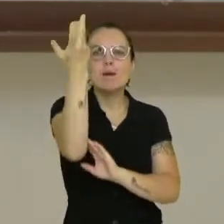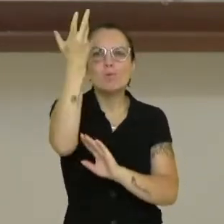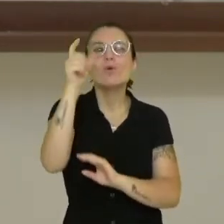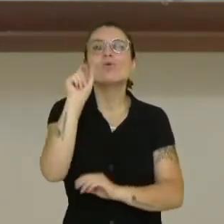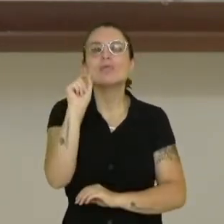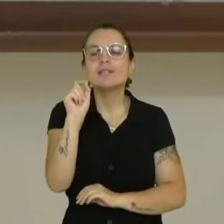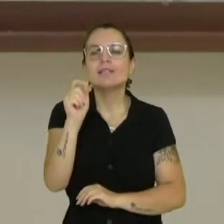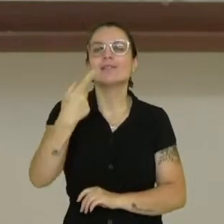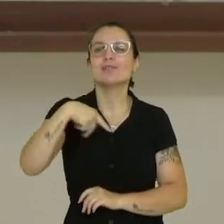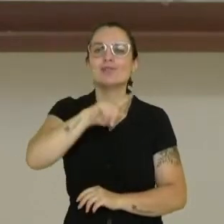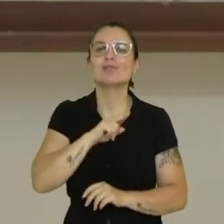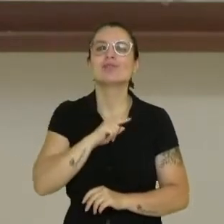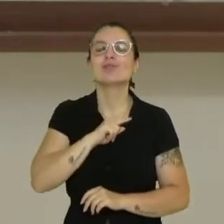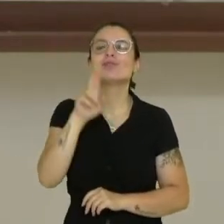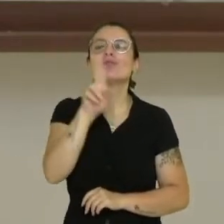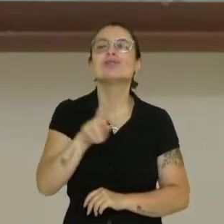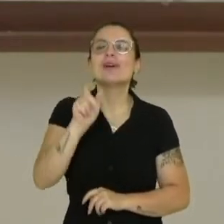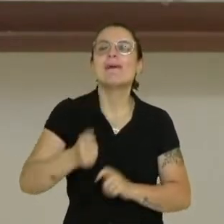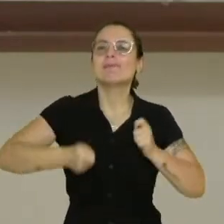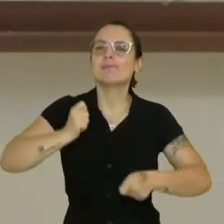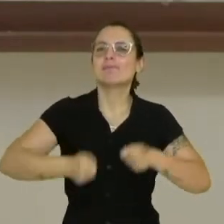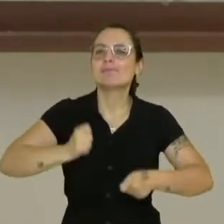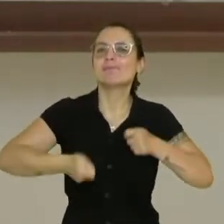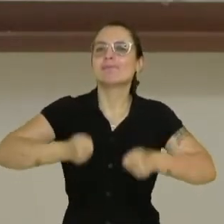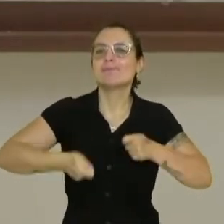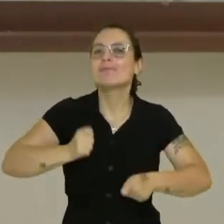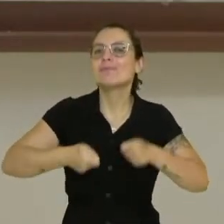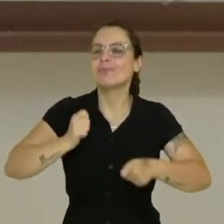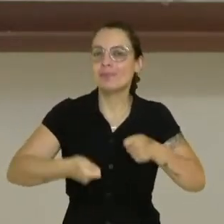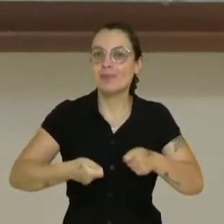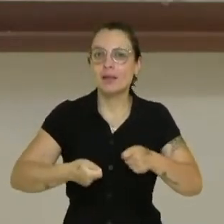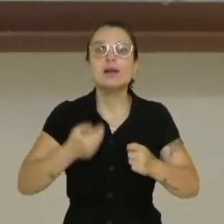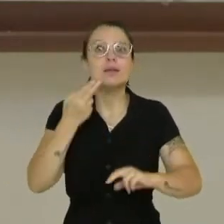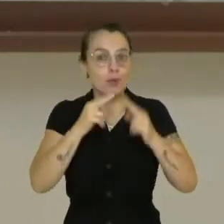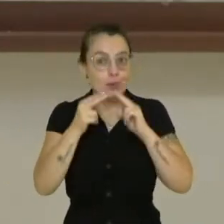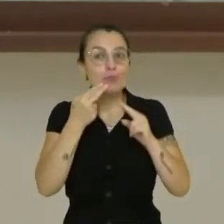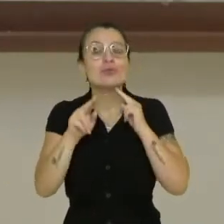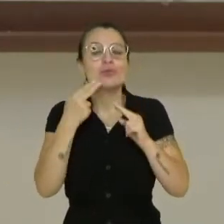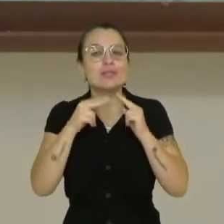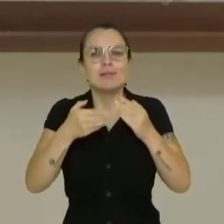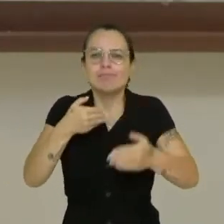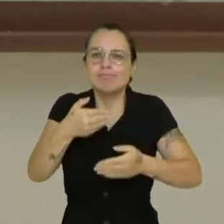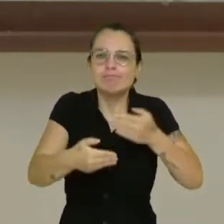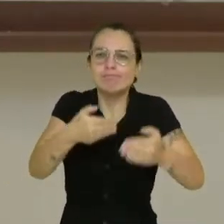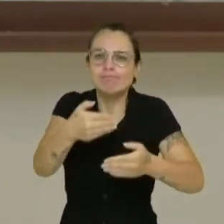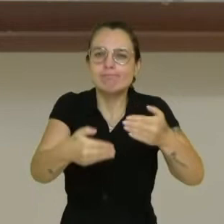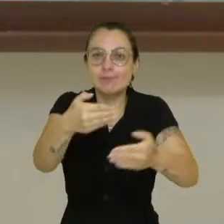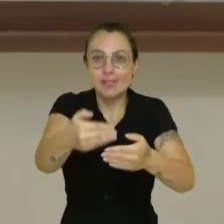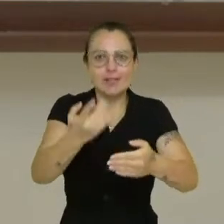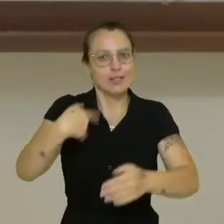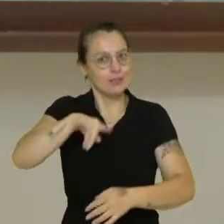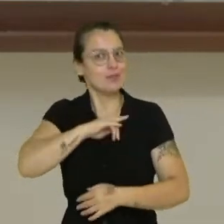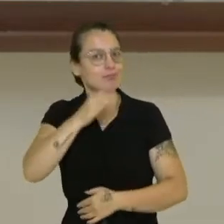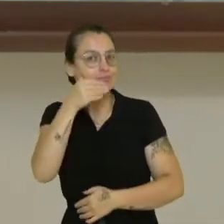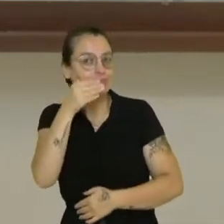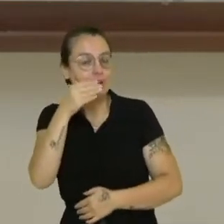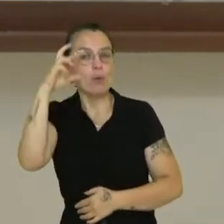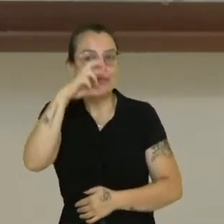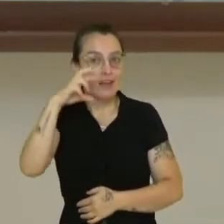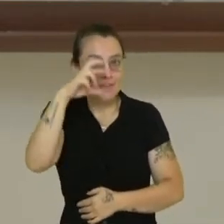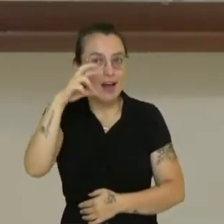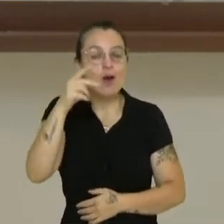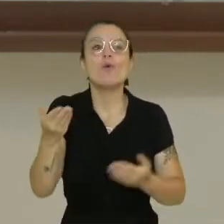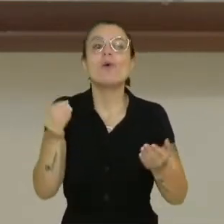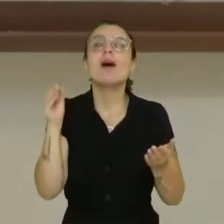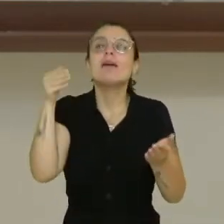de percussão. A música estava aí, então, dando os seus primeiros passos e é curioso observar que até os